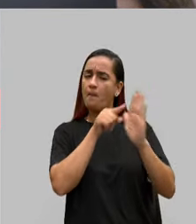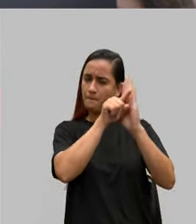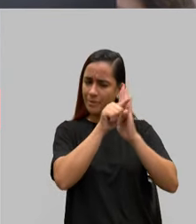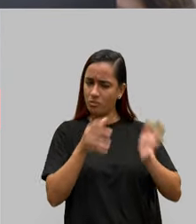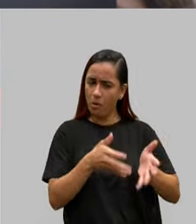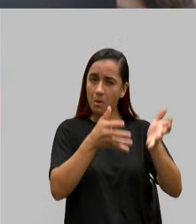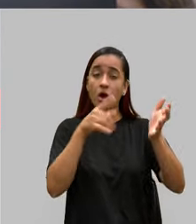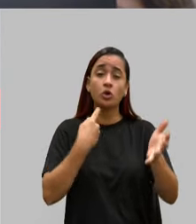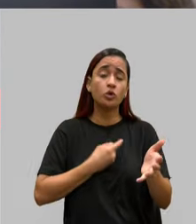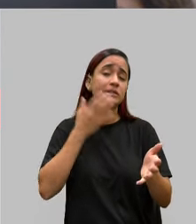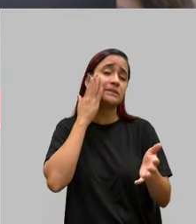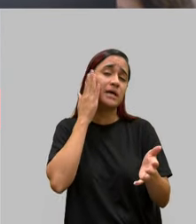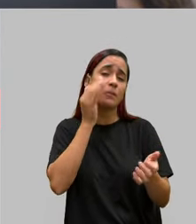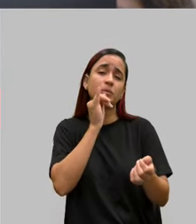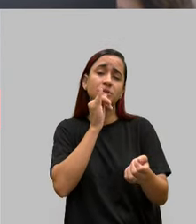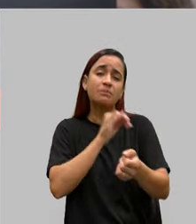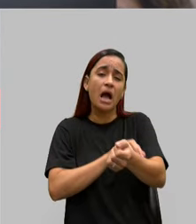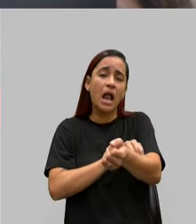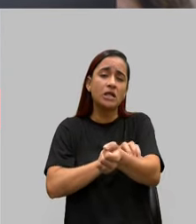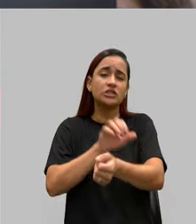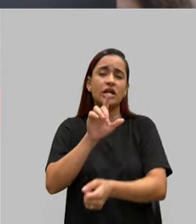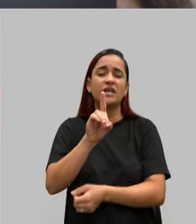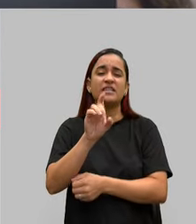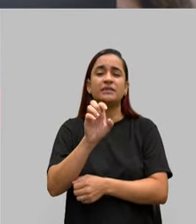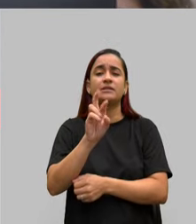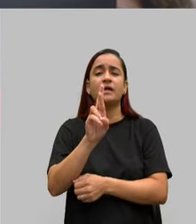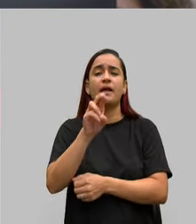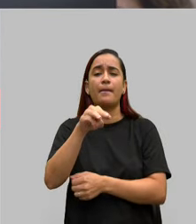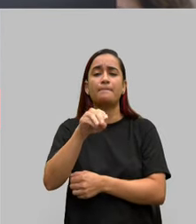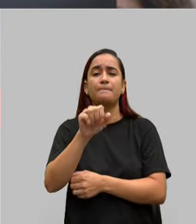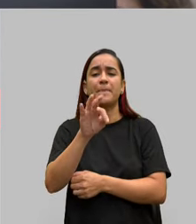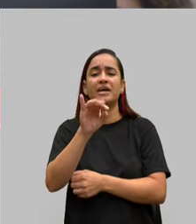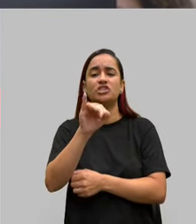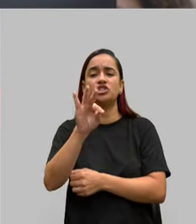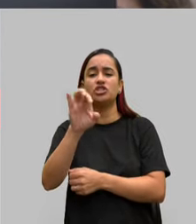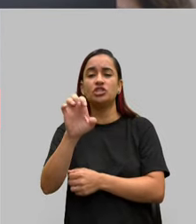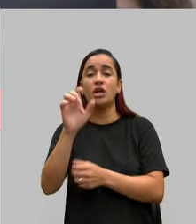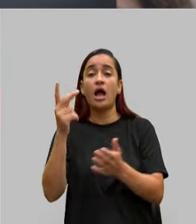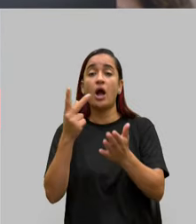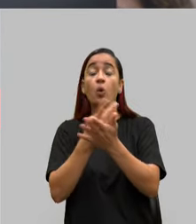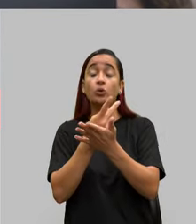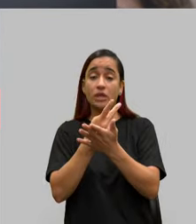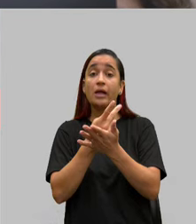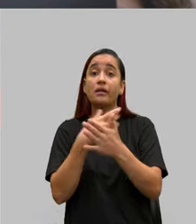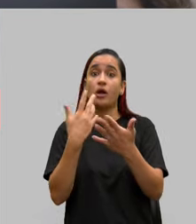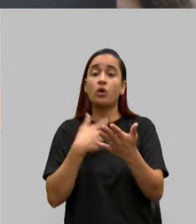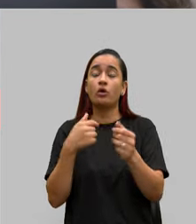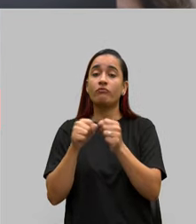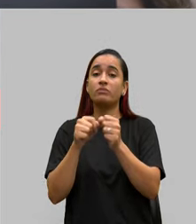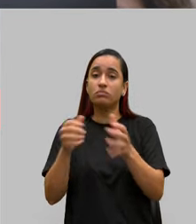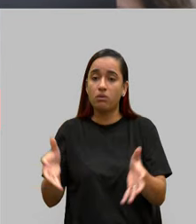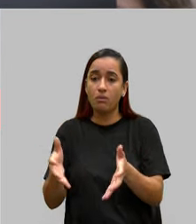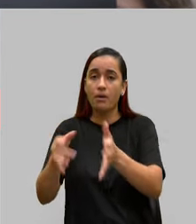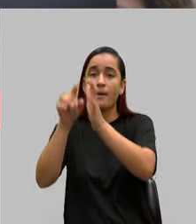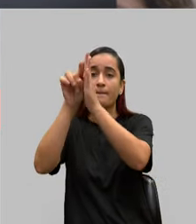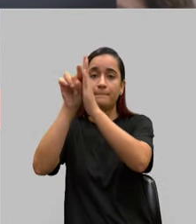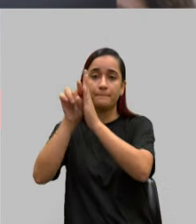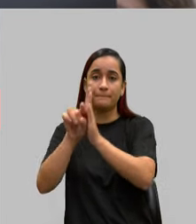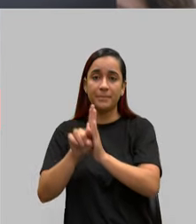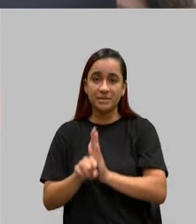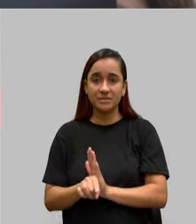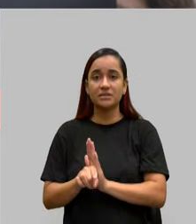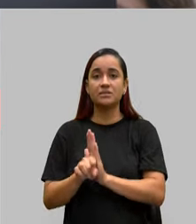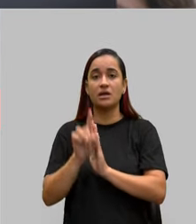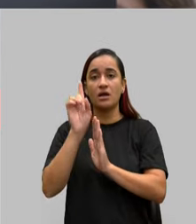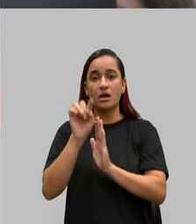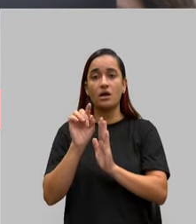em humano mas a gente patrocina pesquisa no Brasil afora E aí a gente começou a Patrocinar pesquisa na veterinária